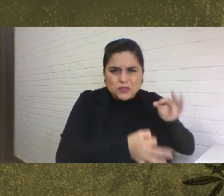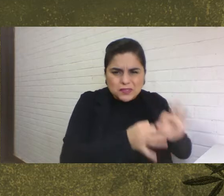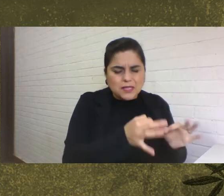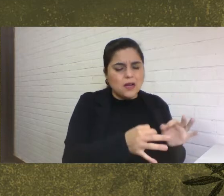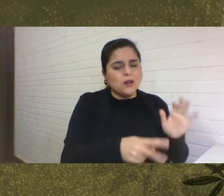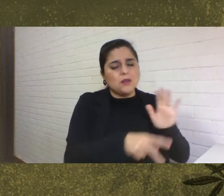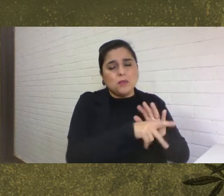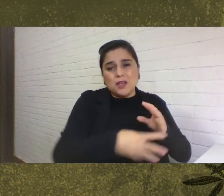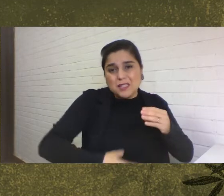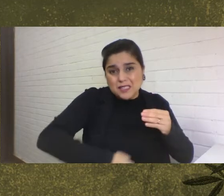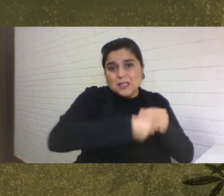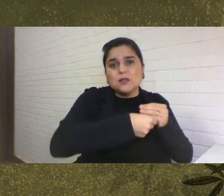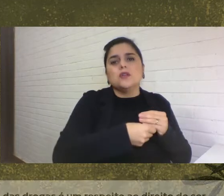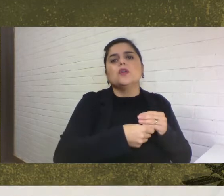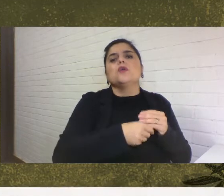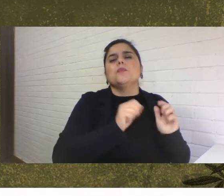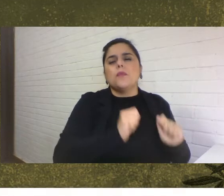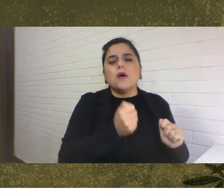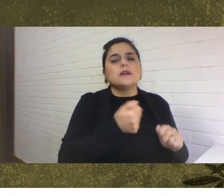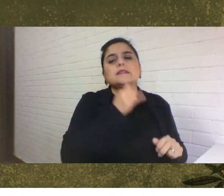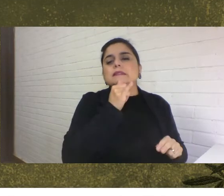incluir penas de prisão, por exemplo.